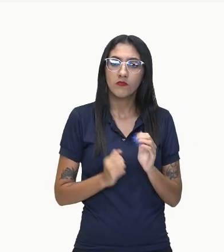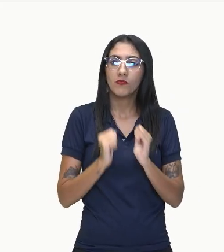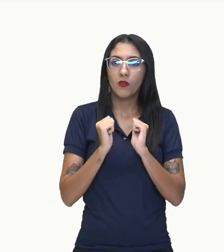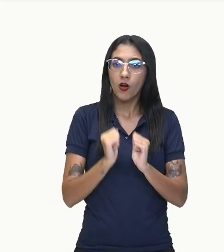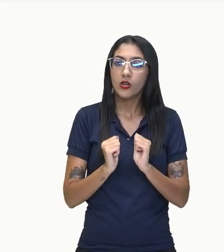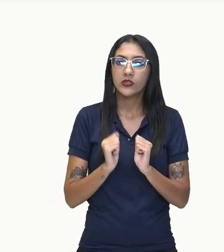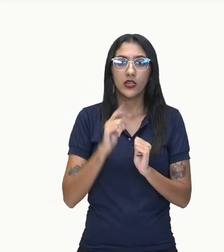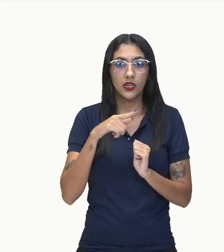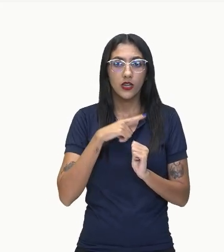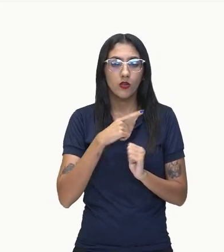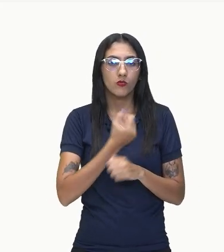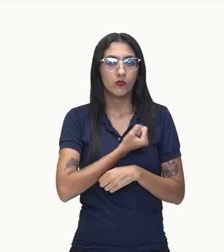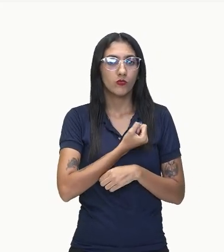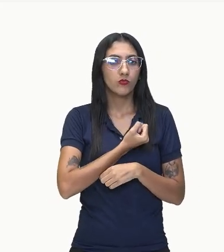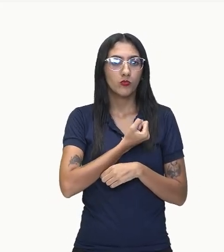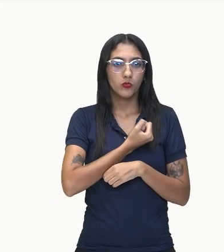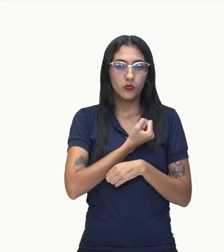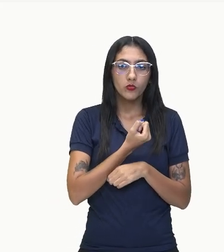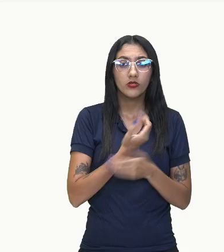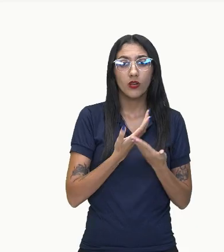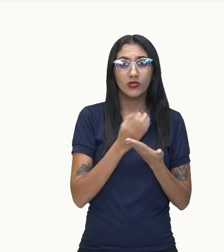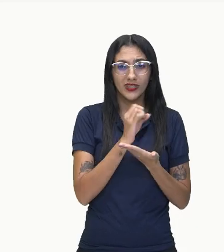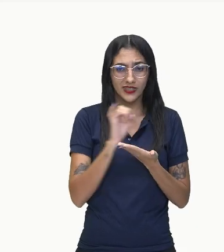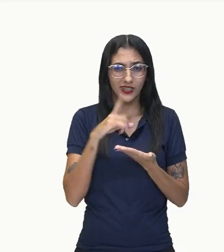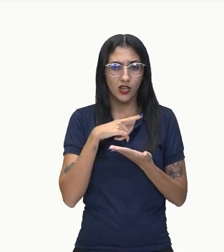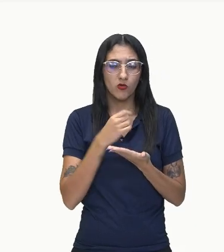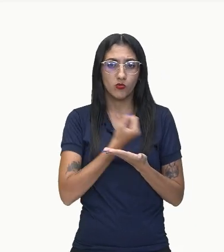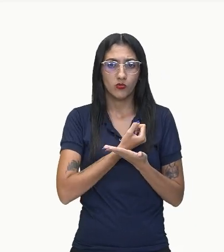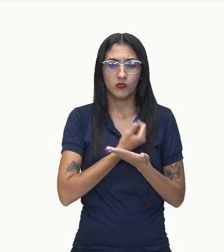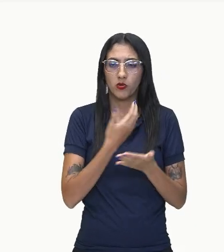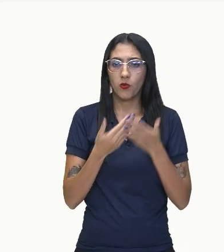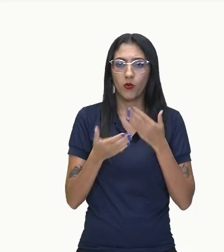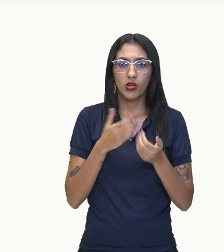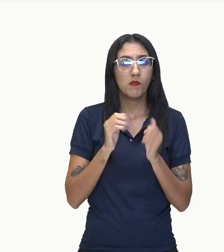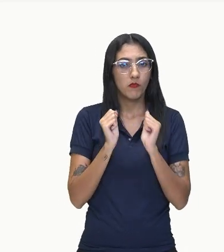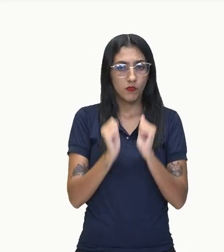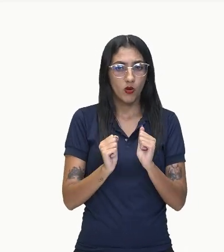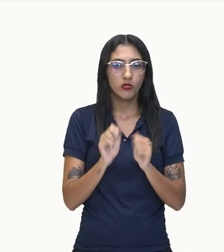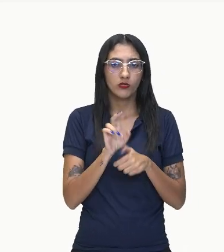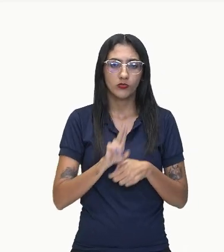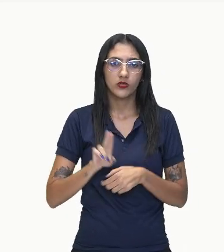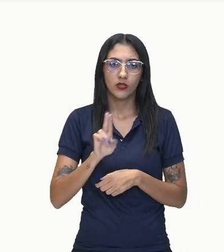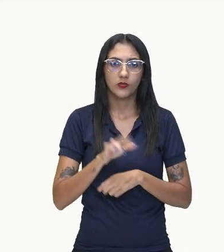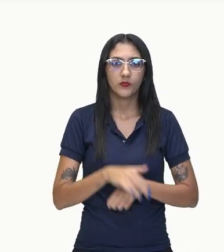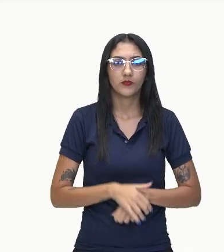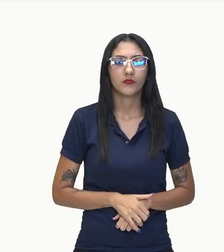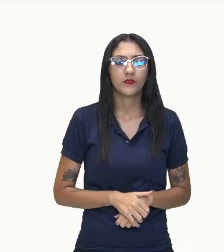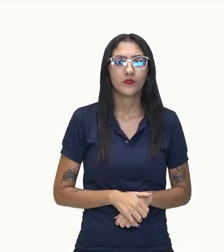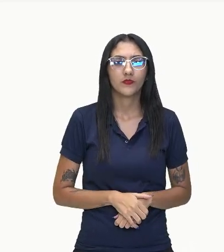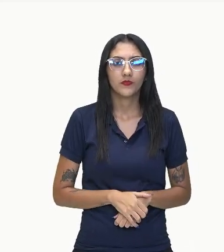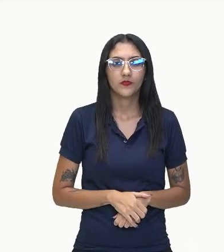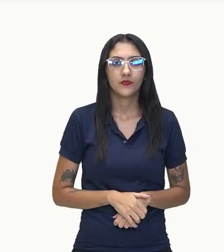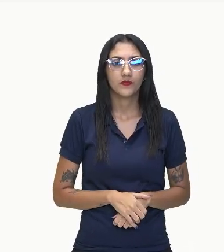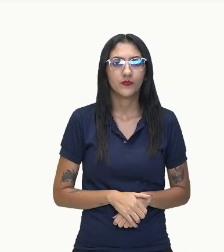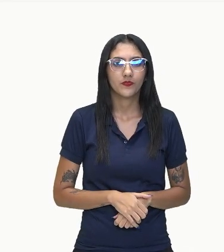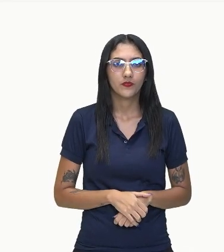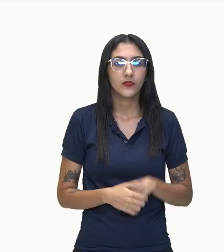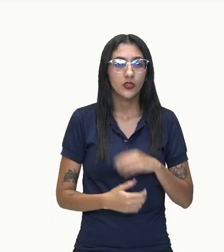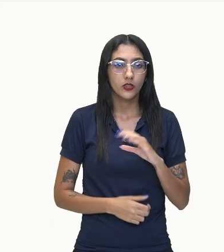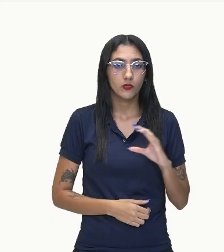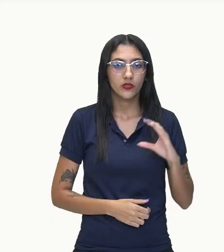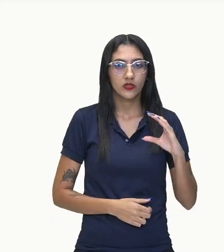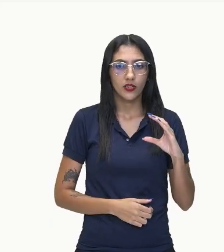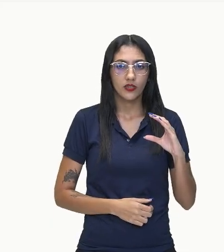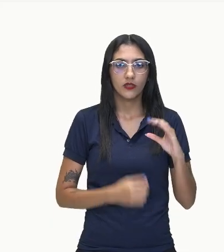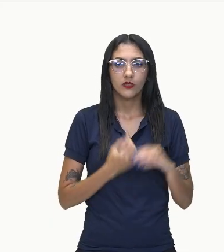valor real e qualquer valor real pode assumir o valor dos coeficientes. E o c é o